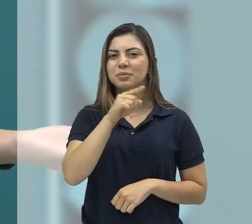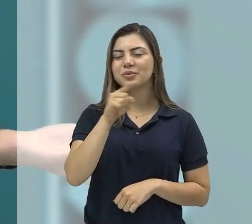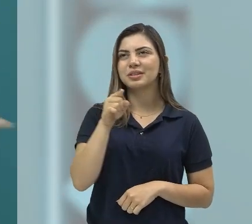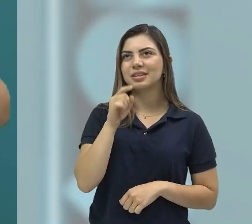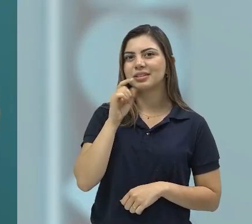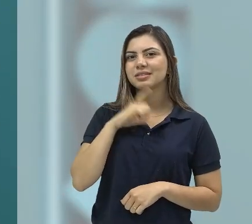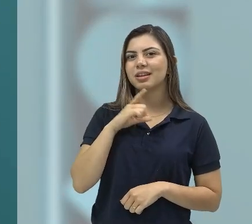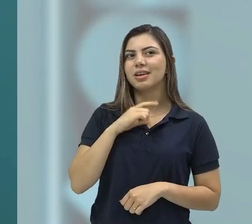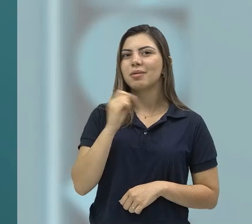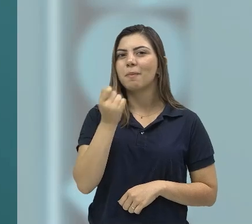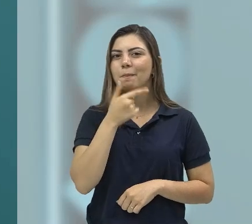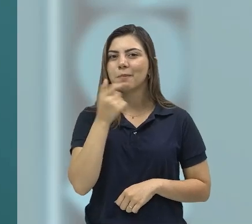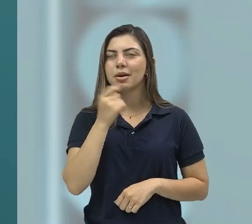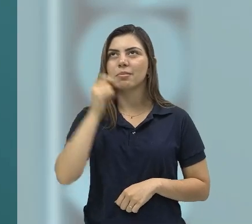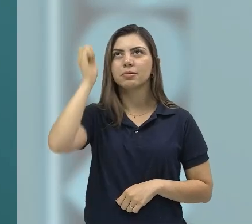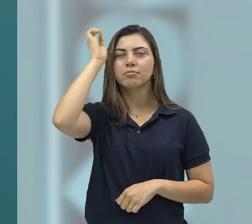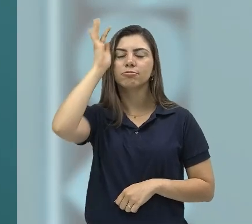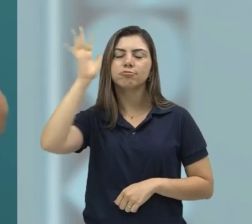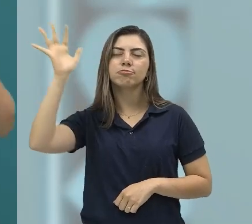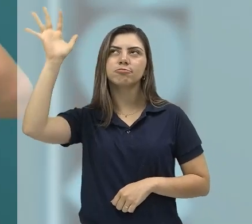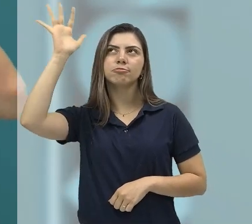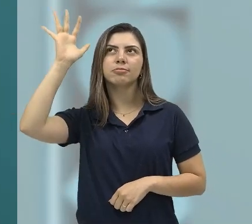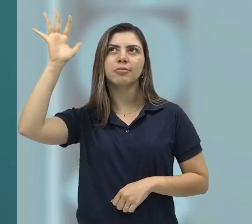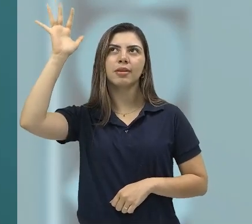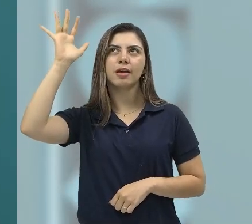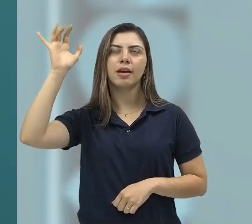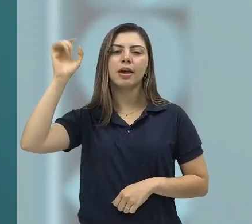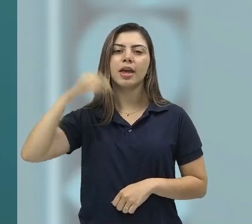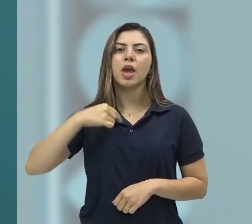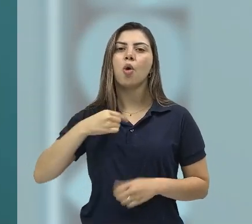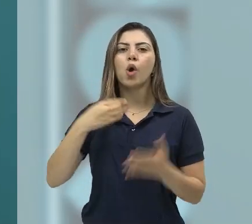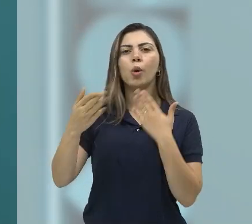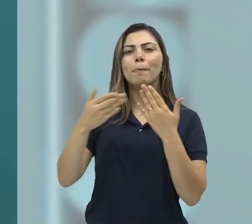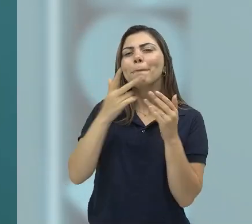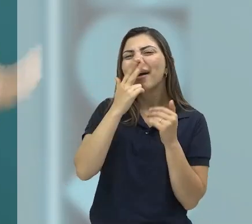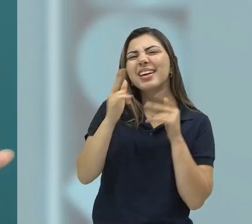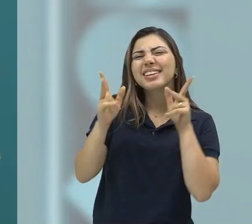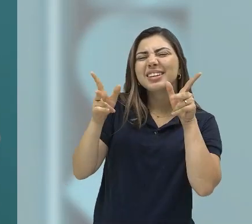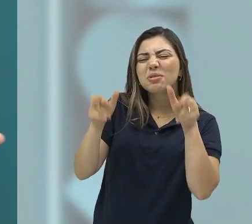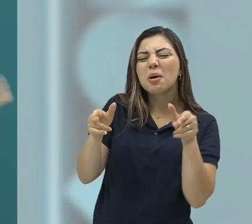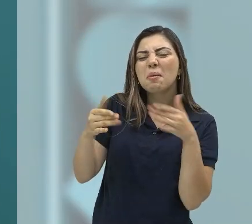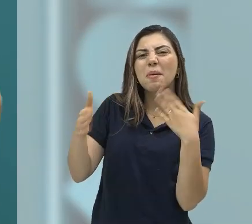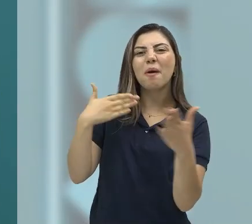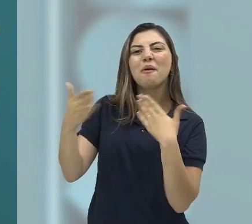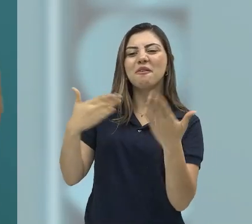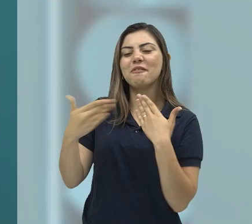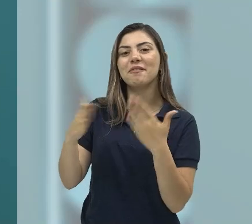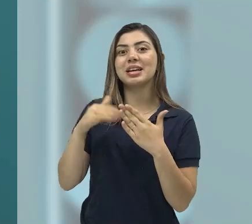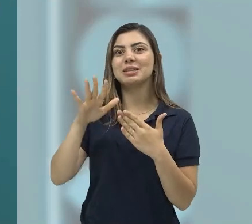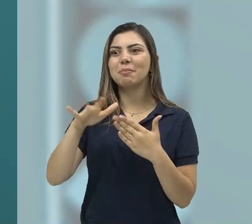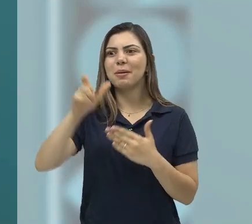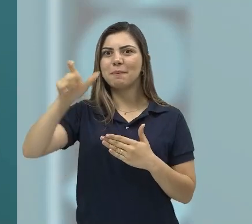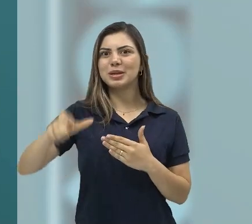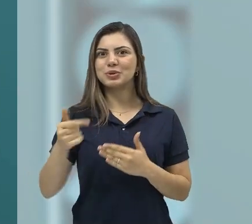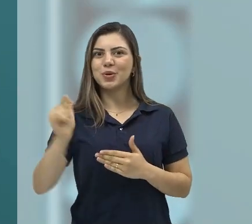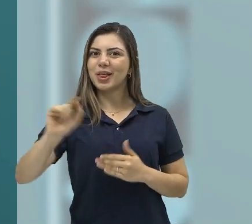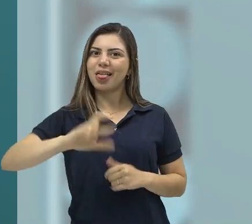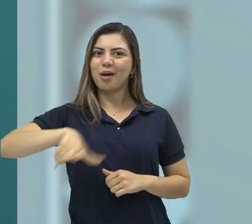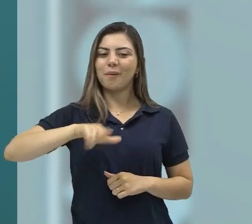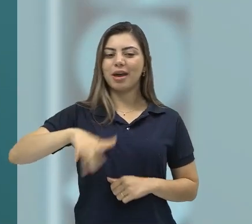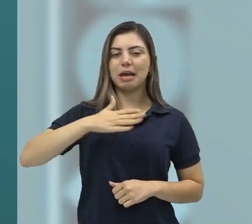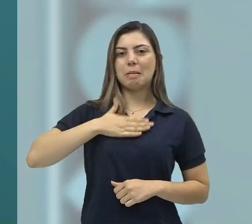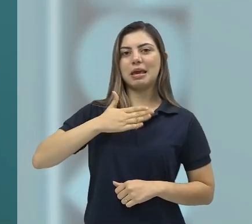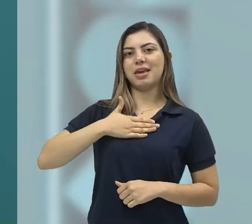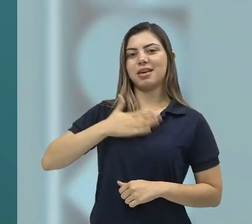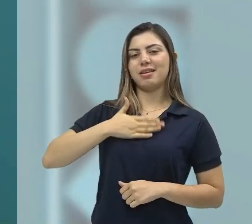é basicamente isso que acontece no monólogo interior, você fica conversando consigo mesmo, e é o que o personagem faz, né, com as vozes da cabeça,